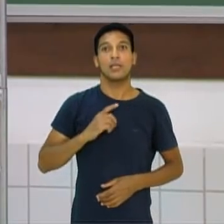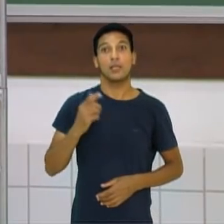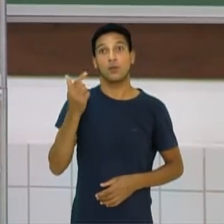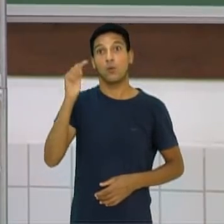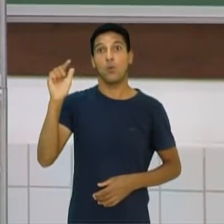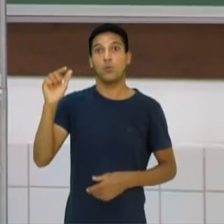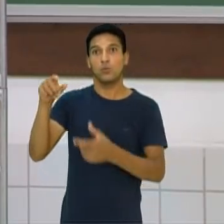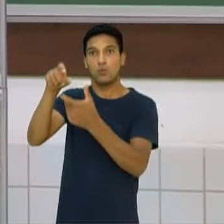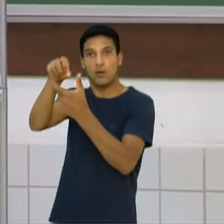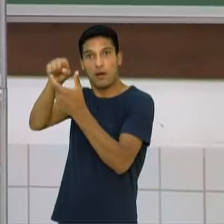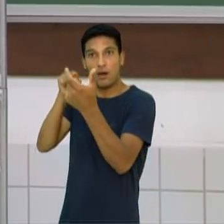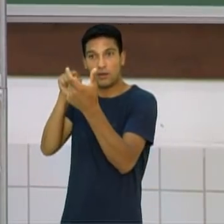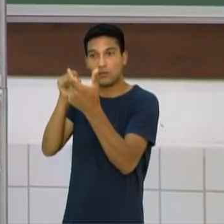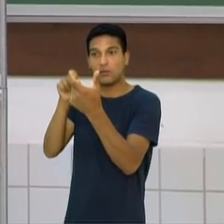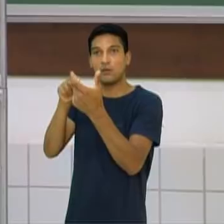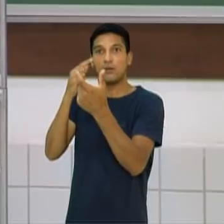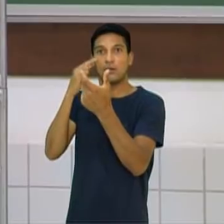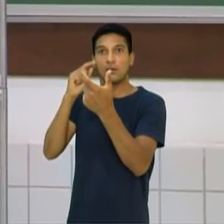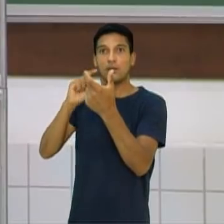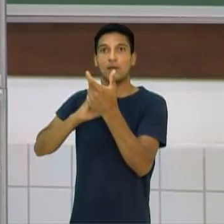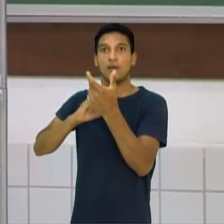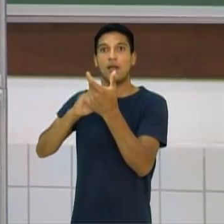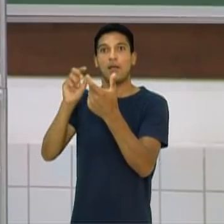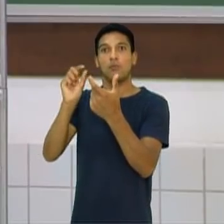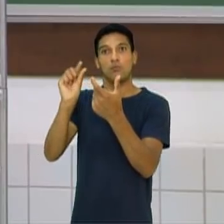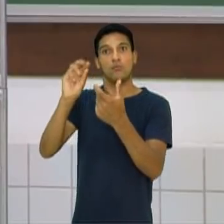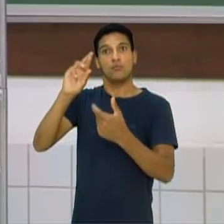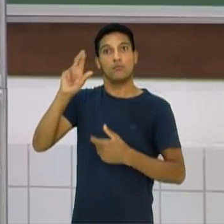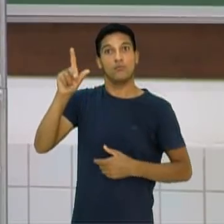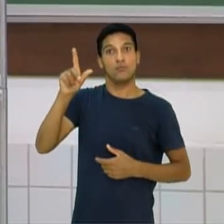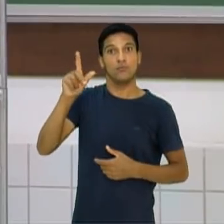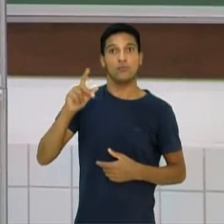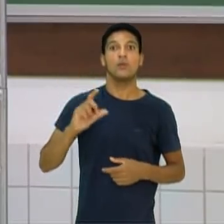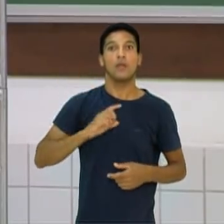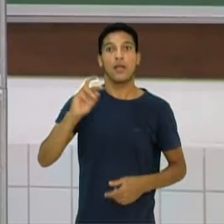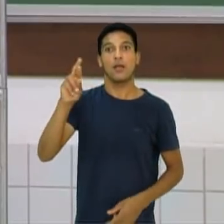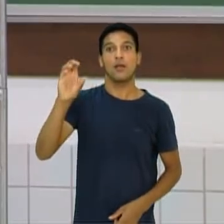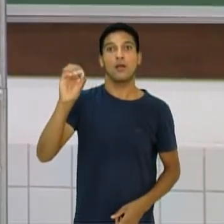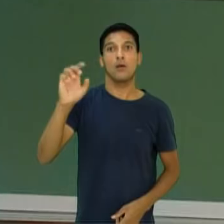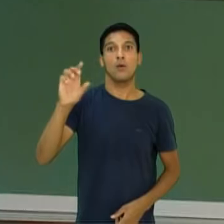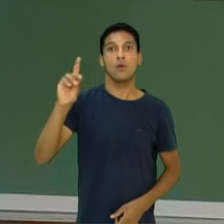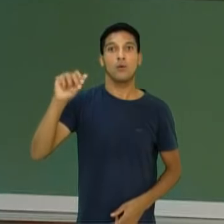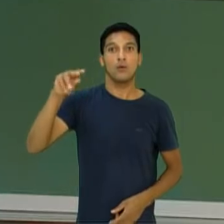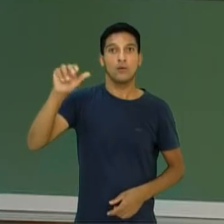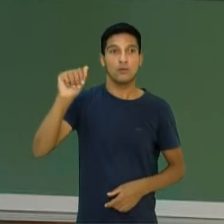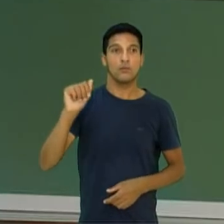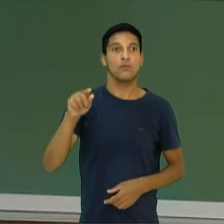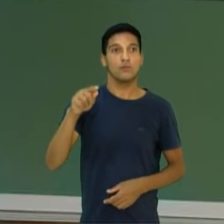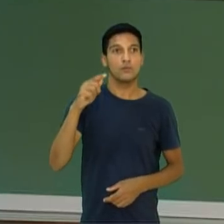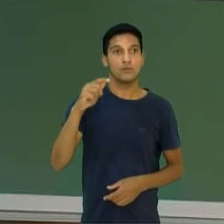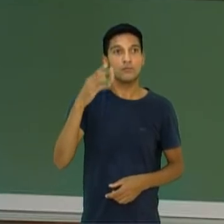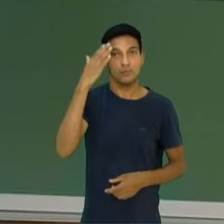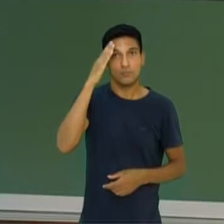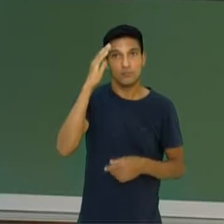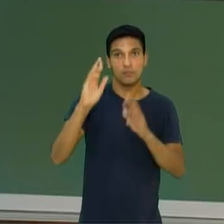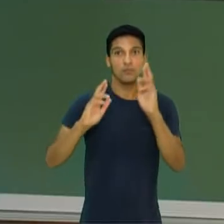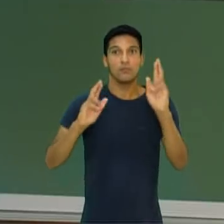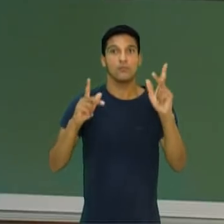a transferência da energia é um pouco diferente, certo? Então, só para vocês entenderem aí as